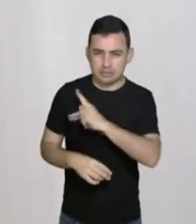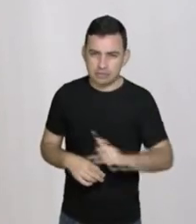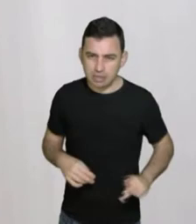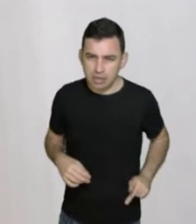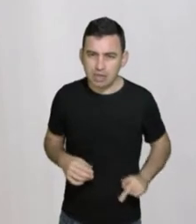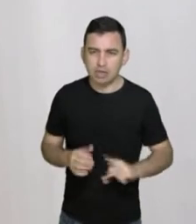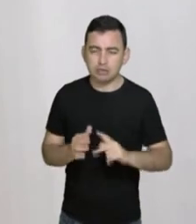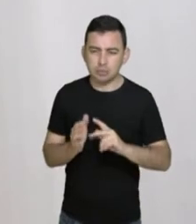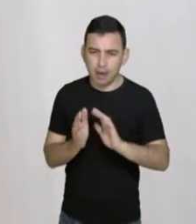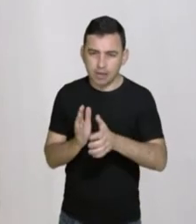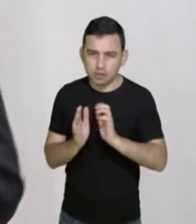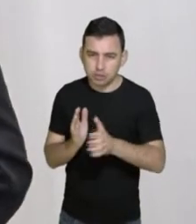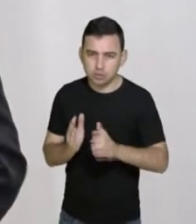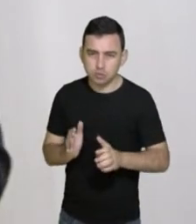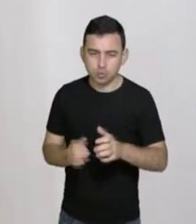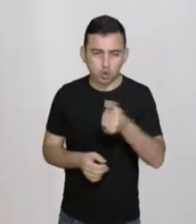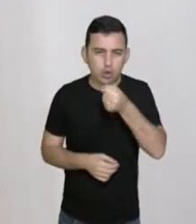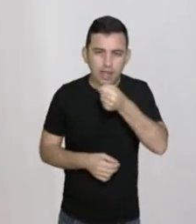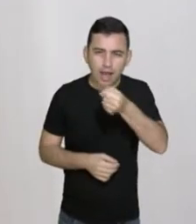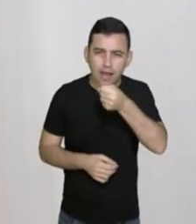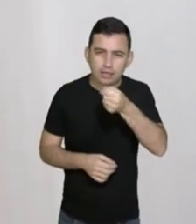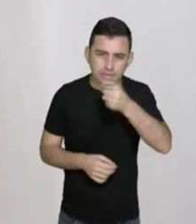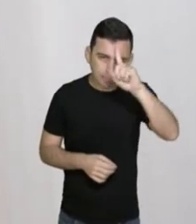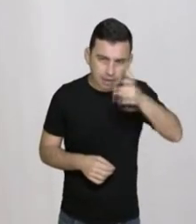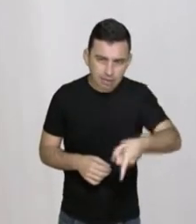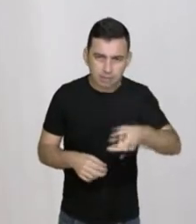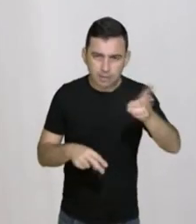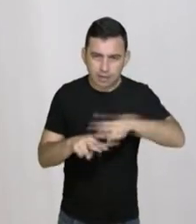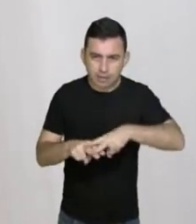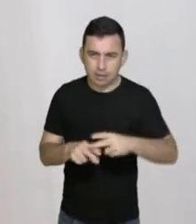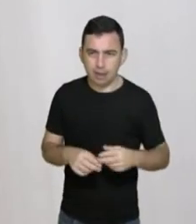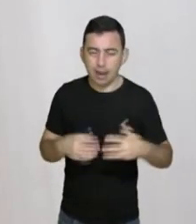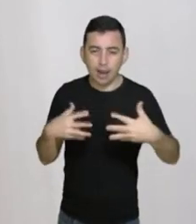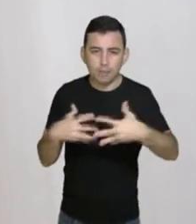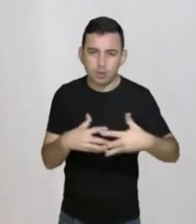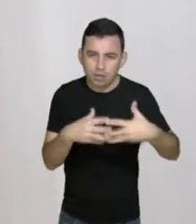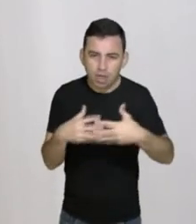manda prender jornalista, manda prender caminhoneiro.